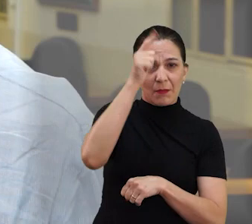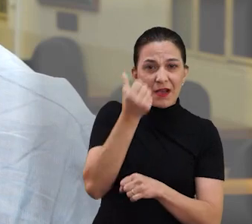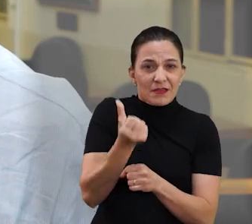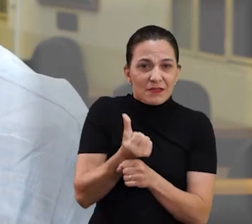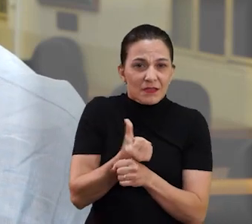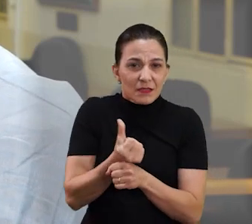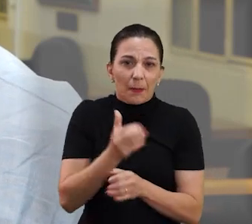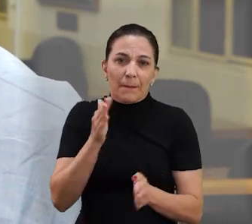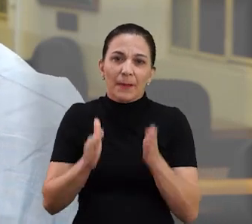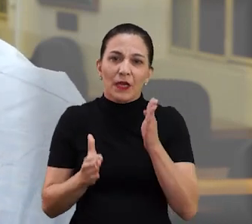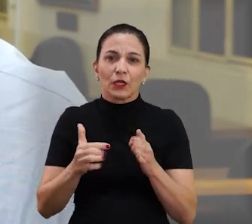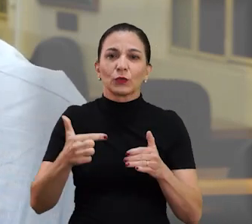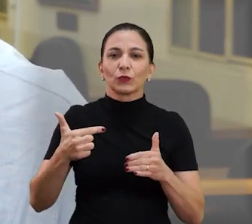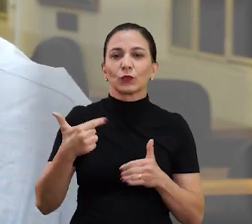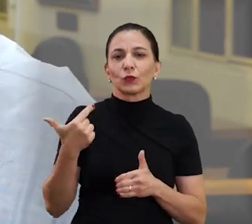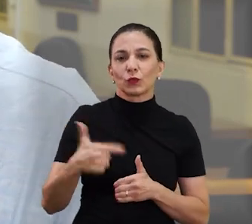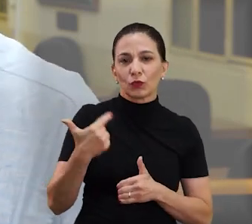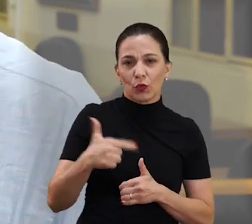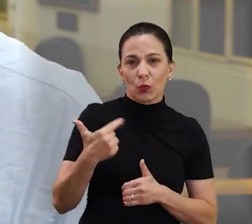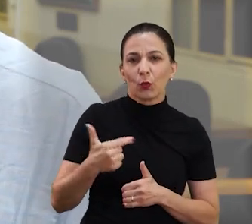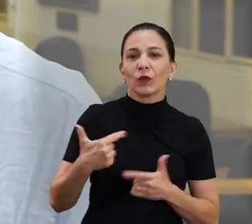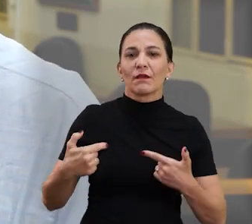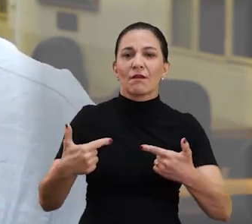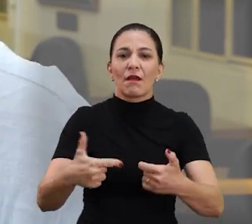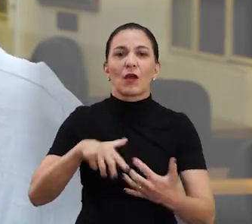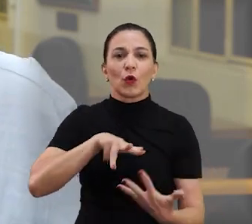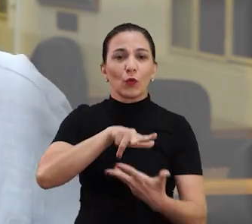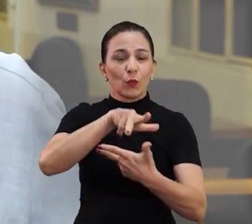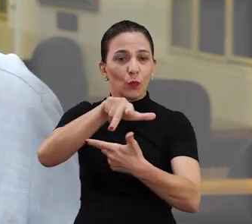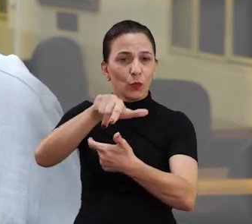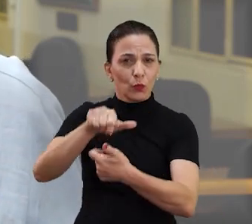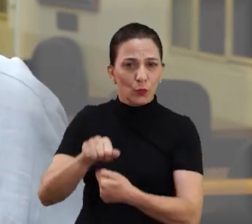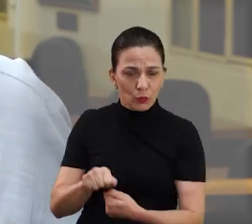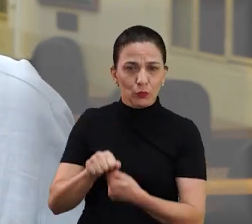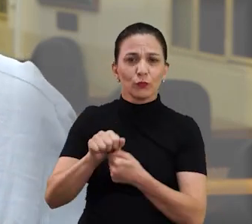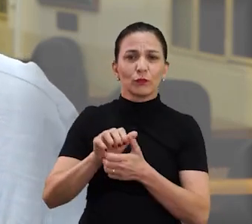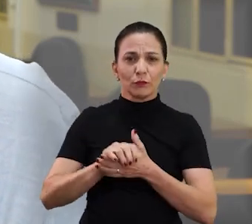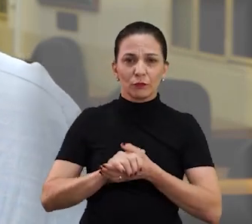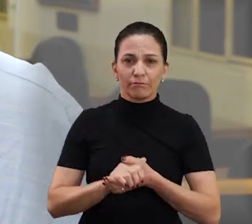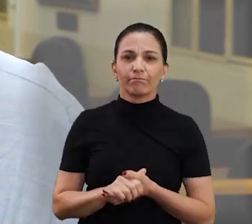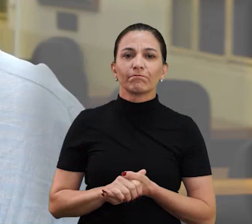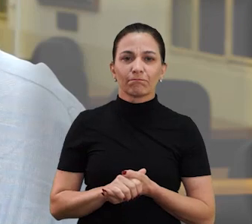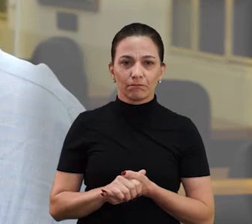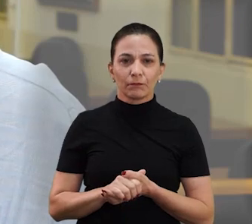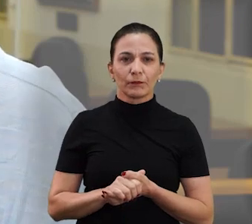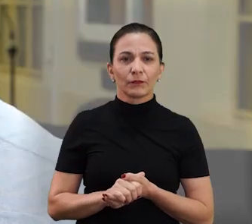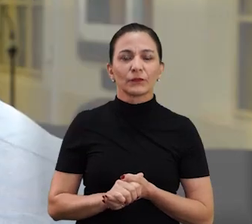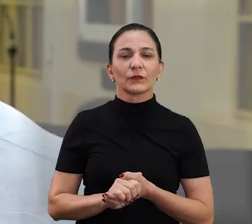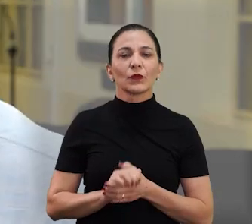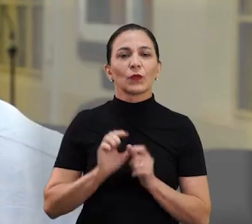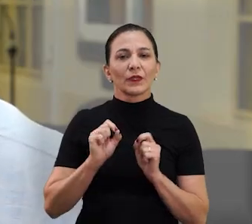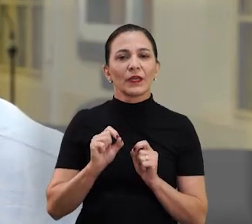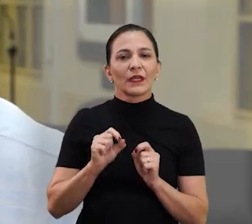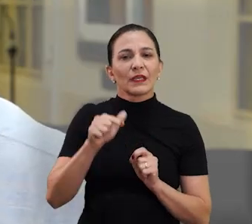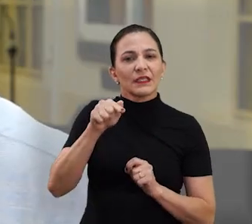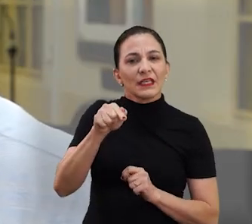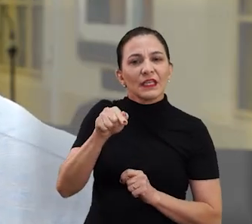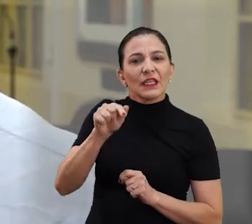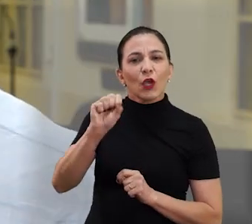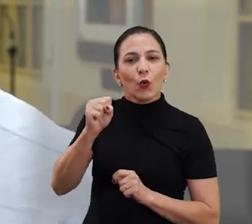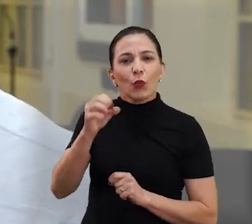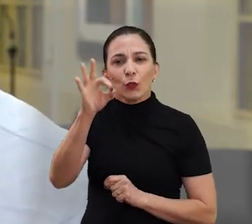segunda guerra mundial ou seja durante 6 anos e não durante 153 dias como é agora nós temos